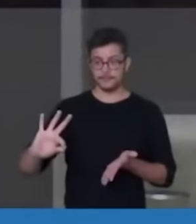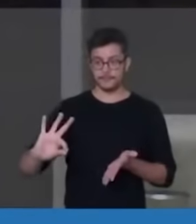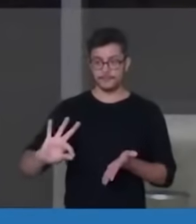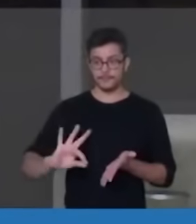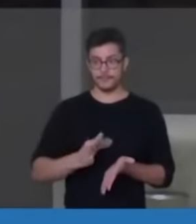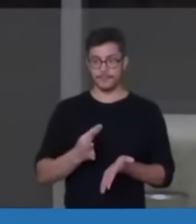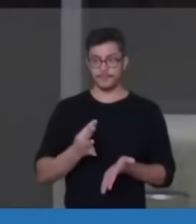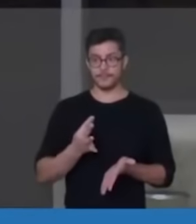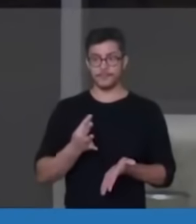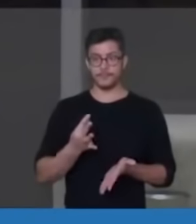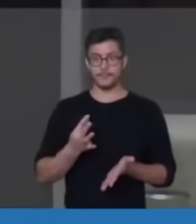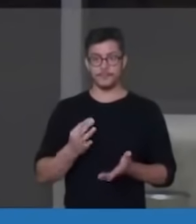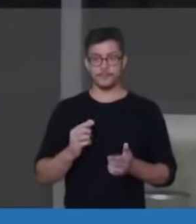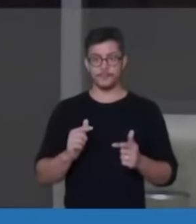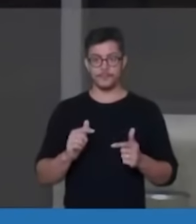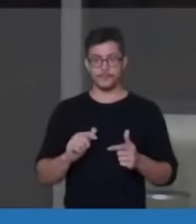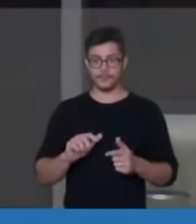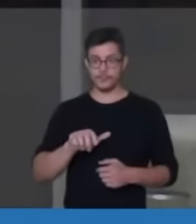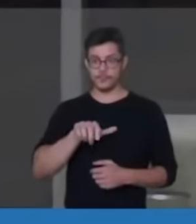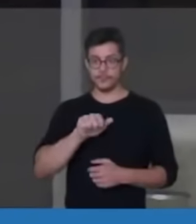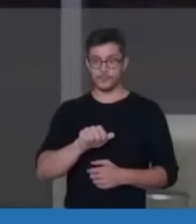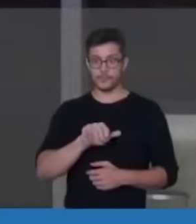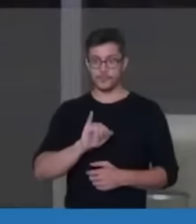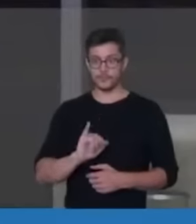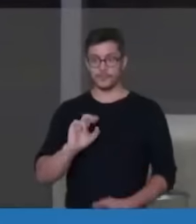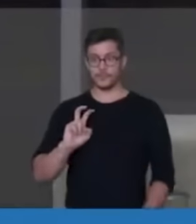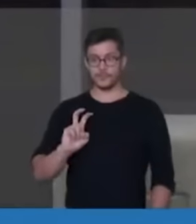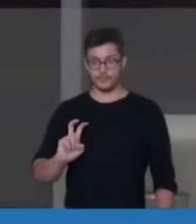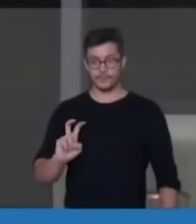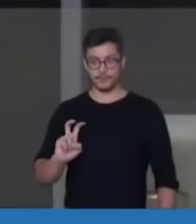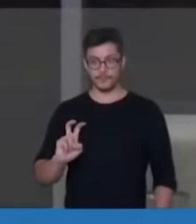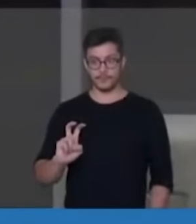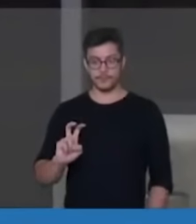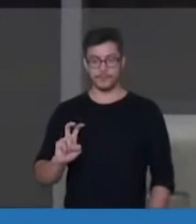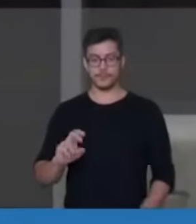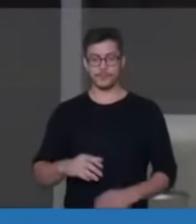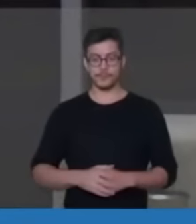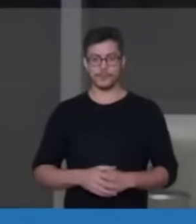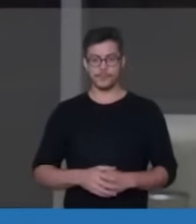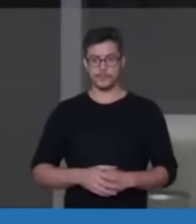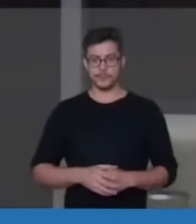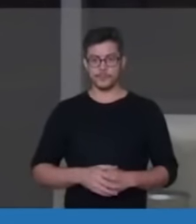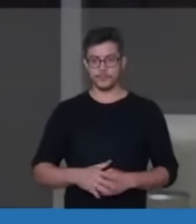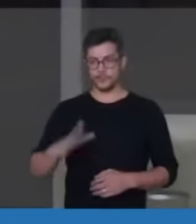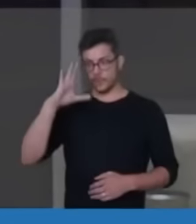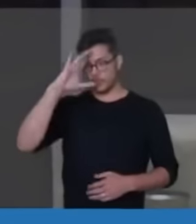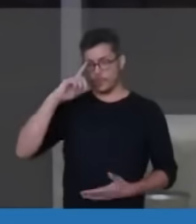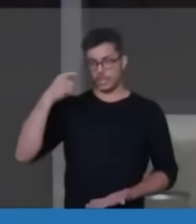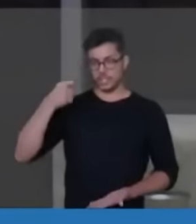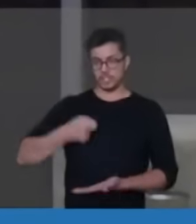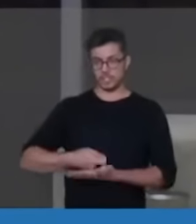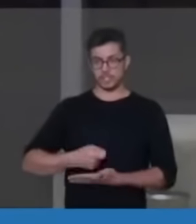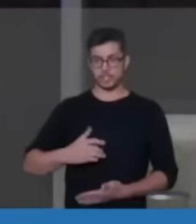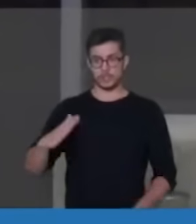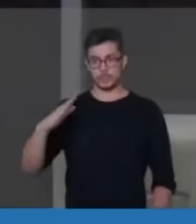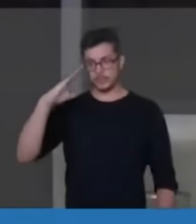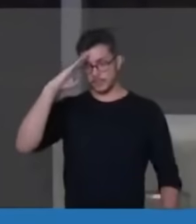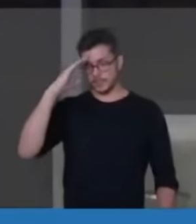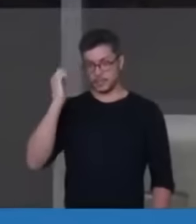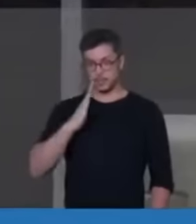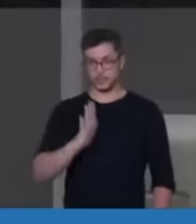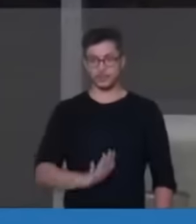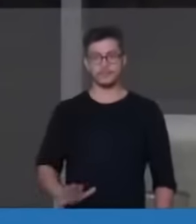promulgação do ato institucional número 5 pela ditadura militar brasileira. E nos